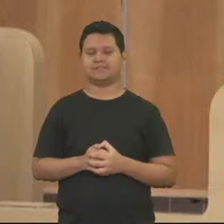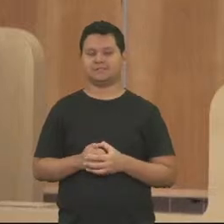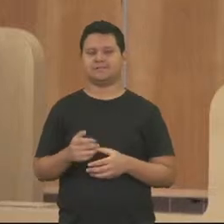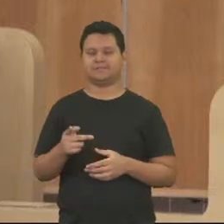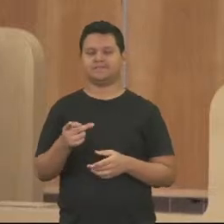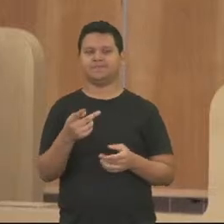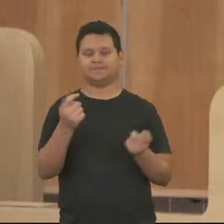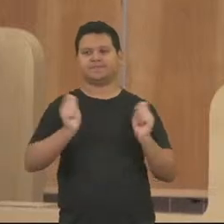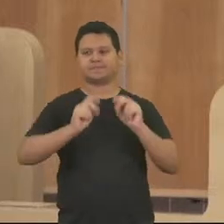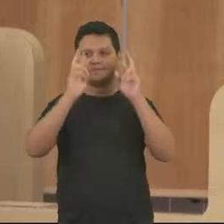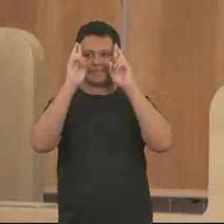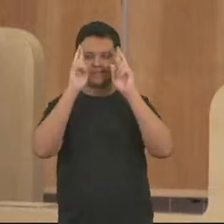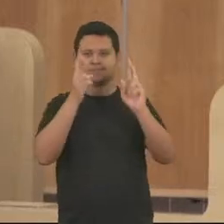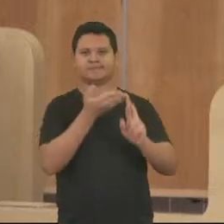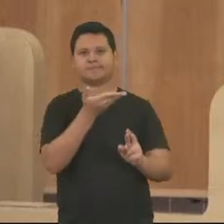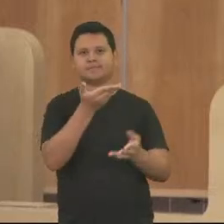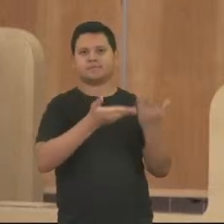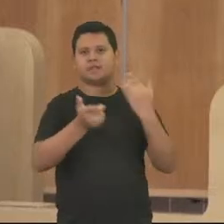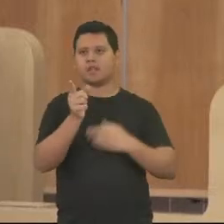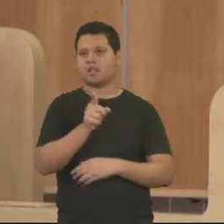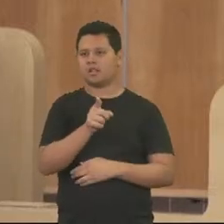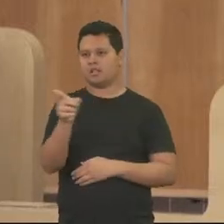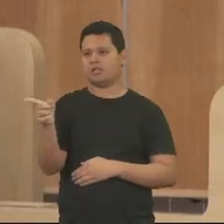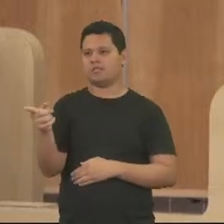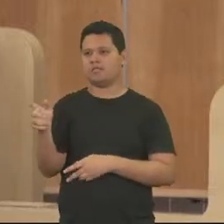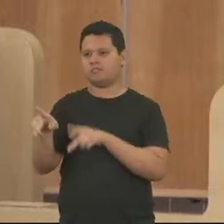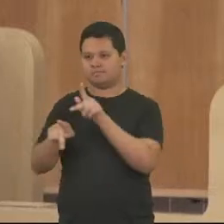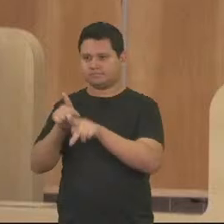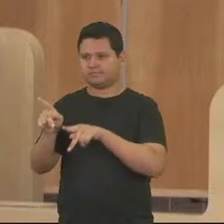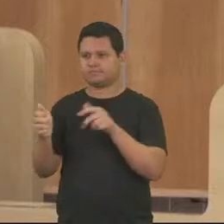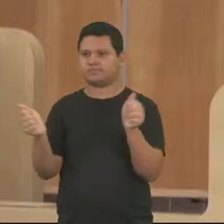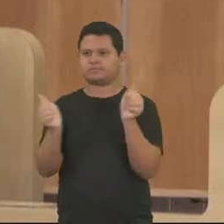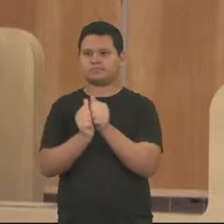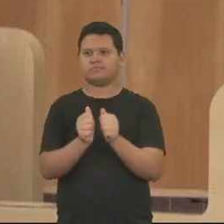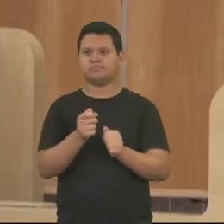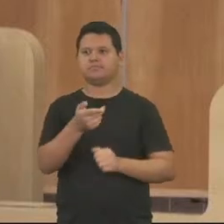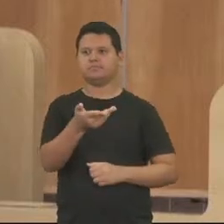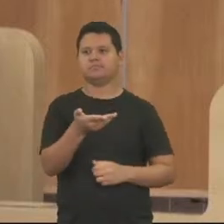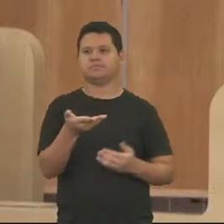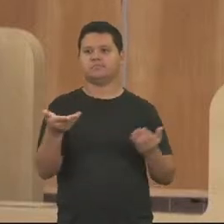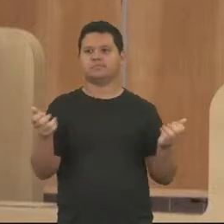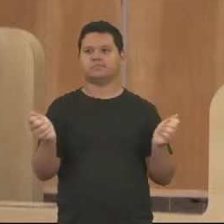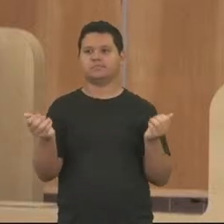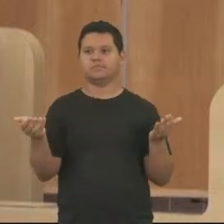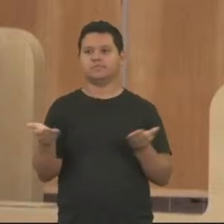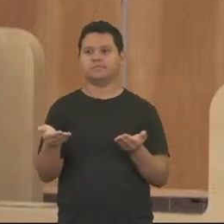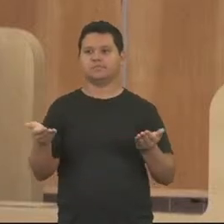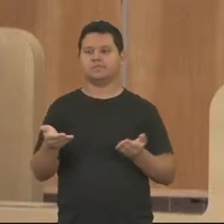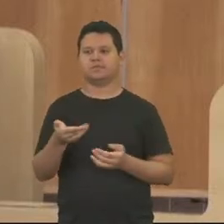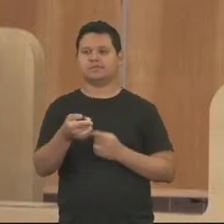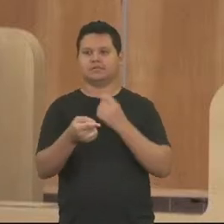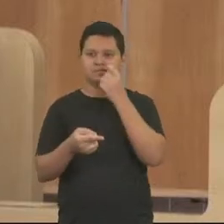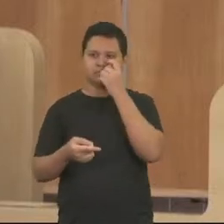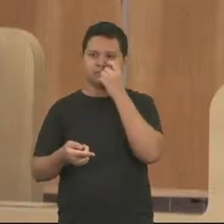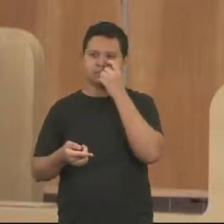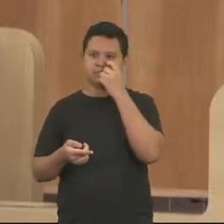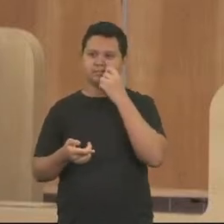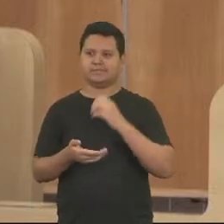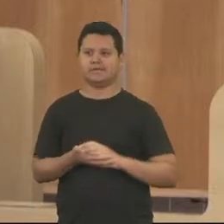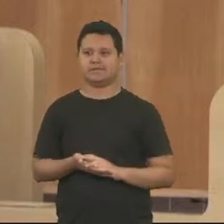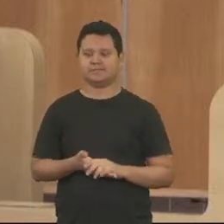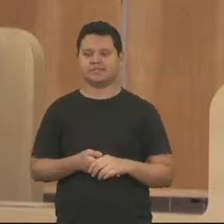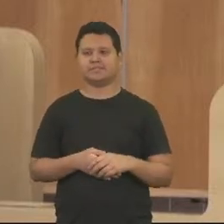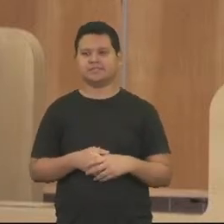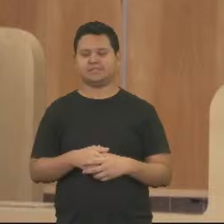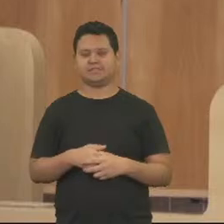tem que ter o respeito do outro lado. Então, que a gente possa, aqui no dia de hoje, absorver essa